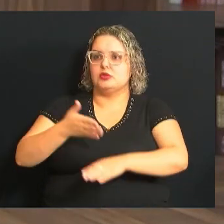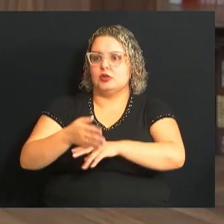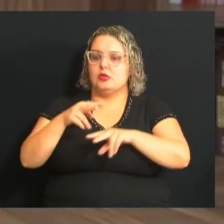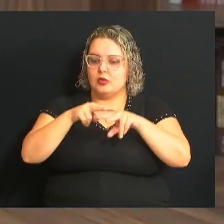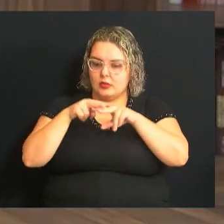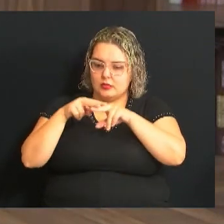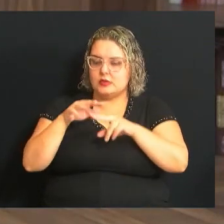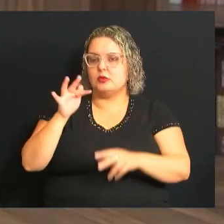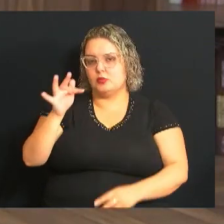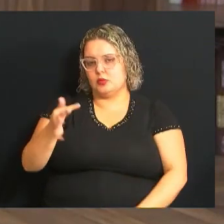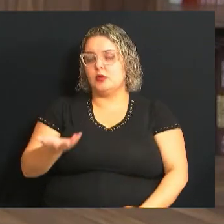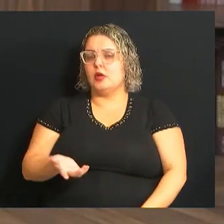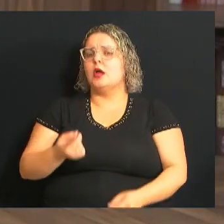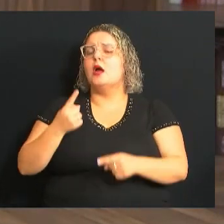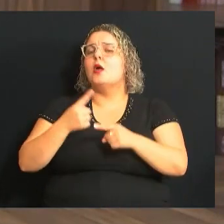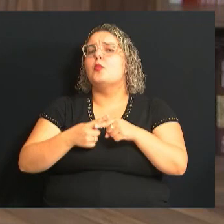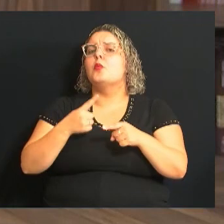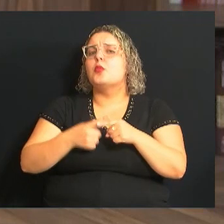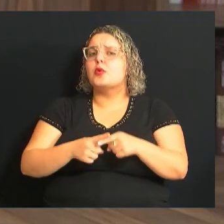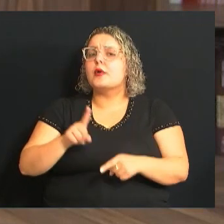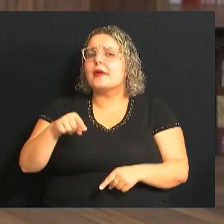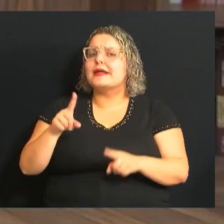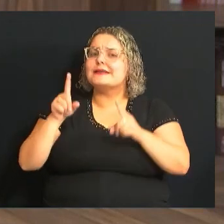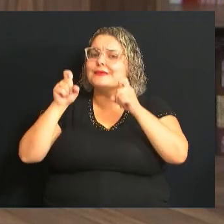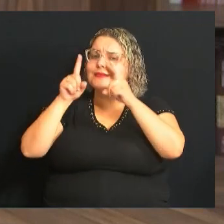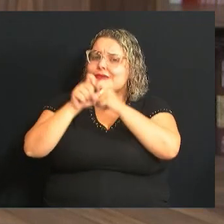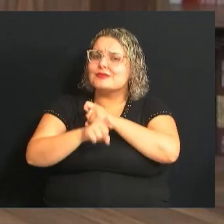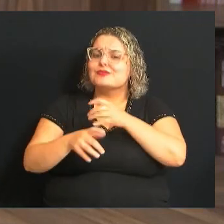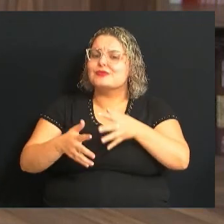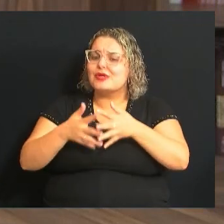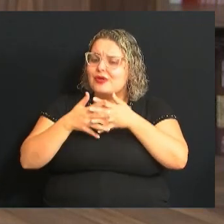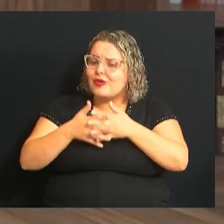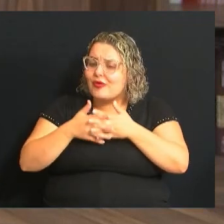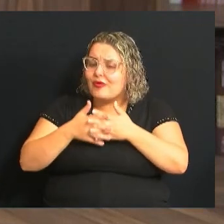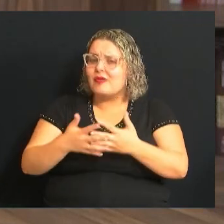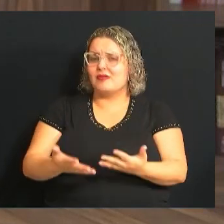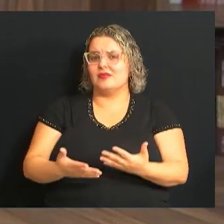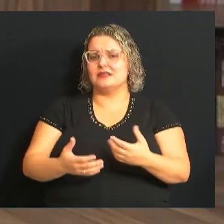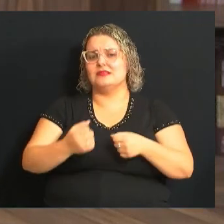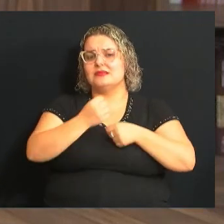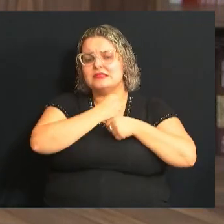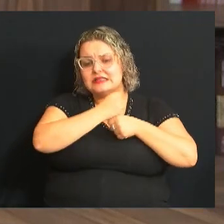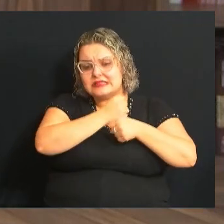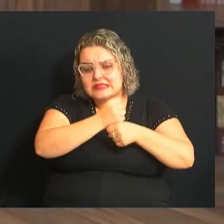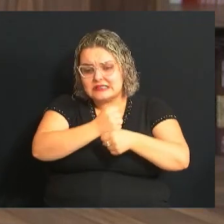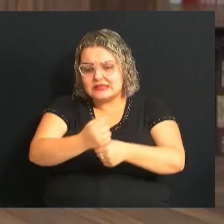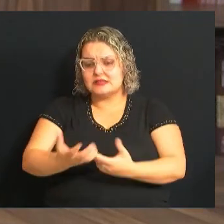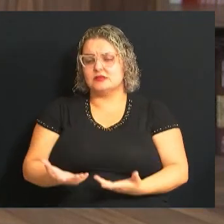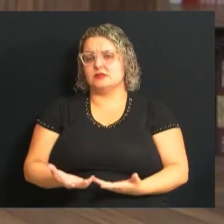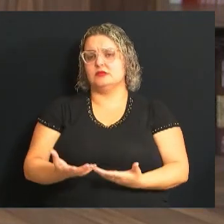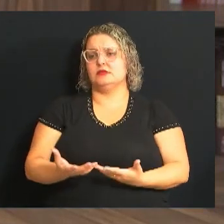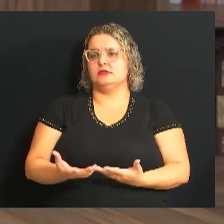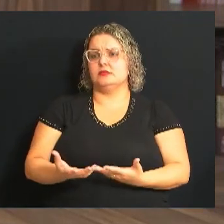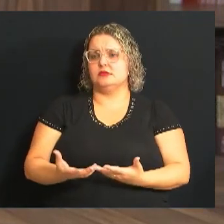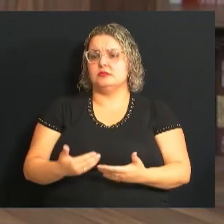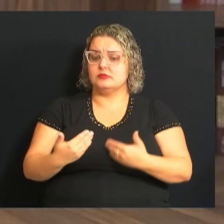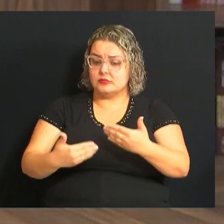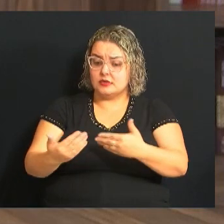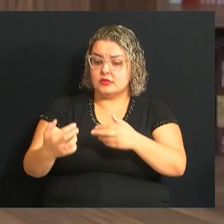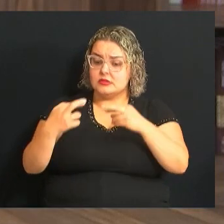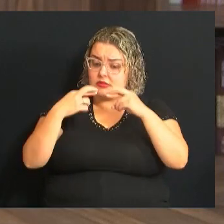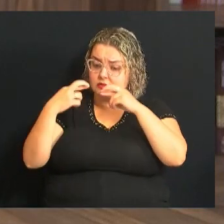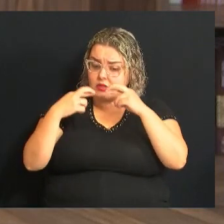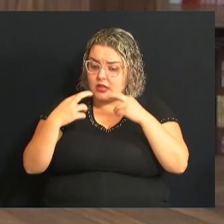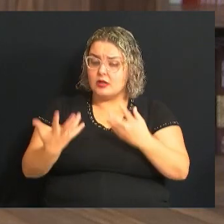futuro. E por que ela é tão complicada? Por que ela está há tantos anos aí sendo